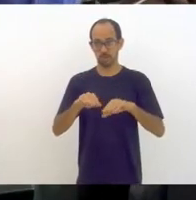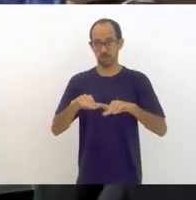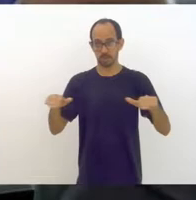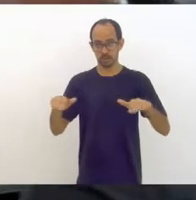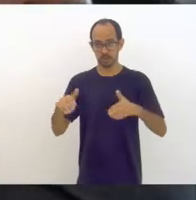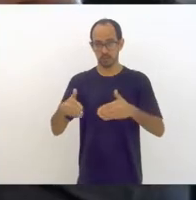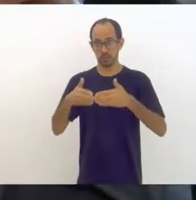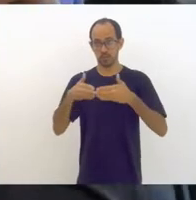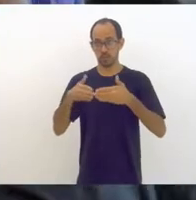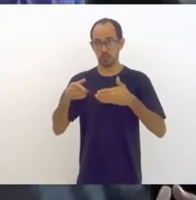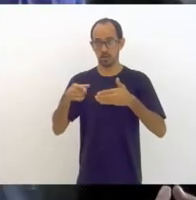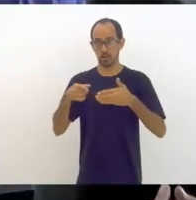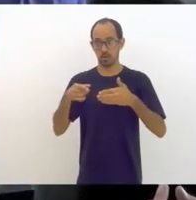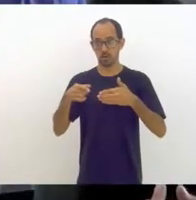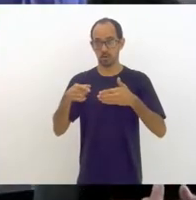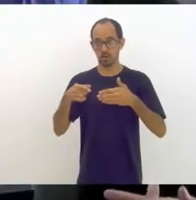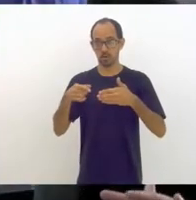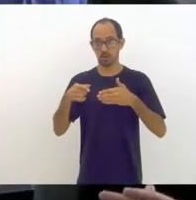Alguém aqui...